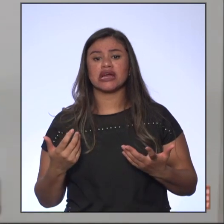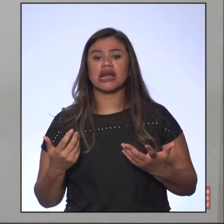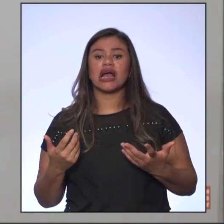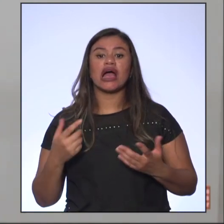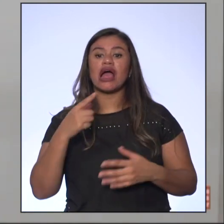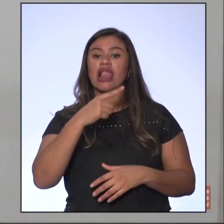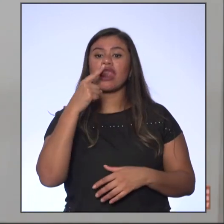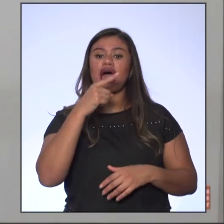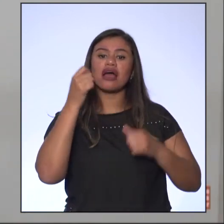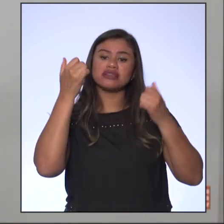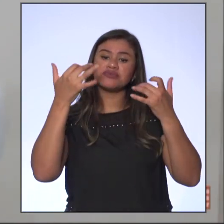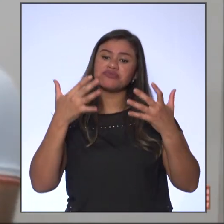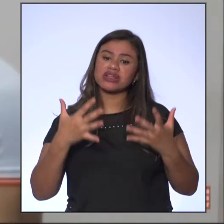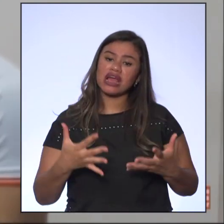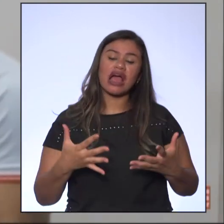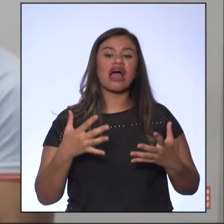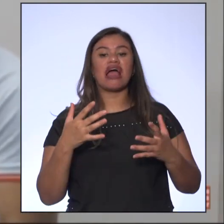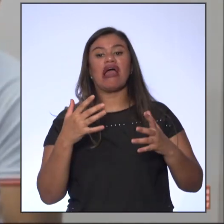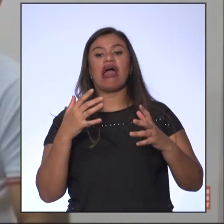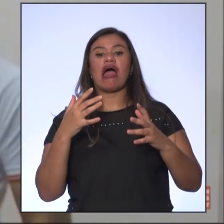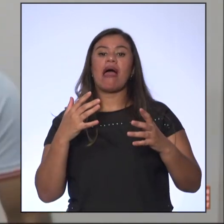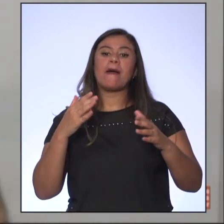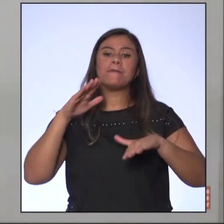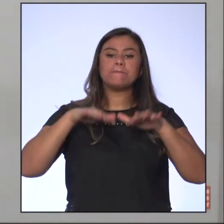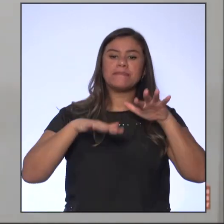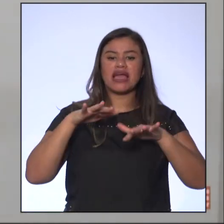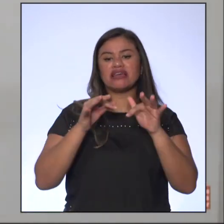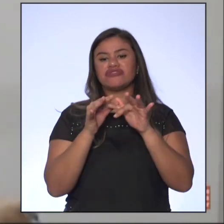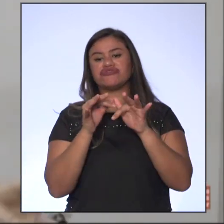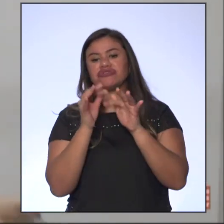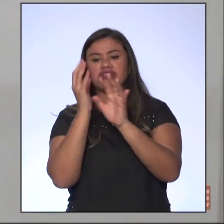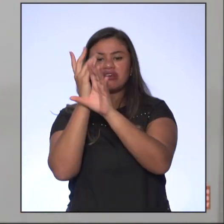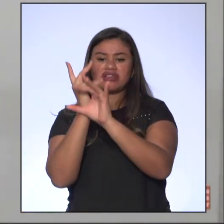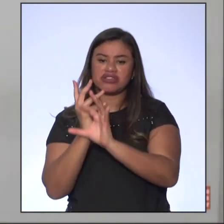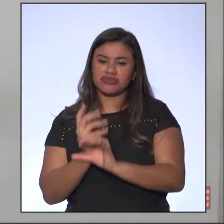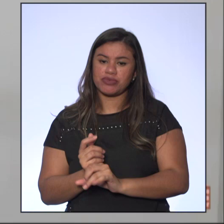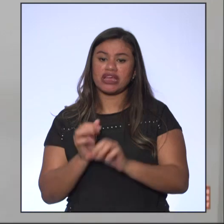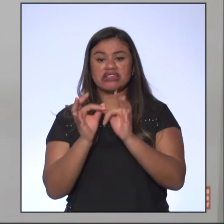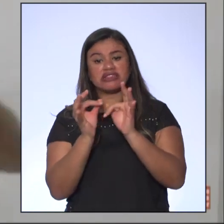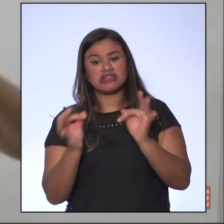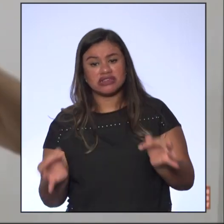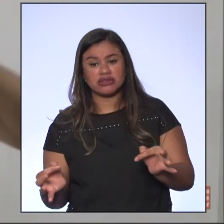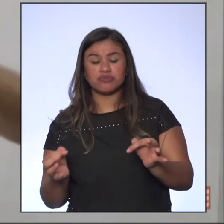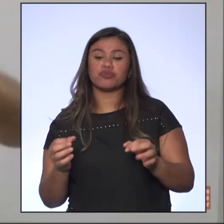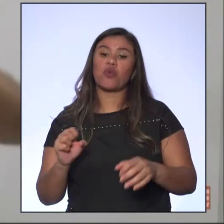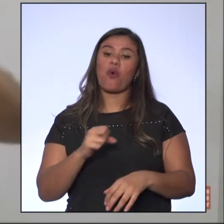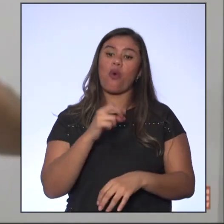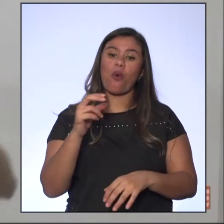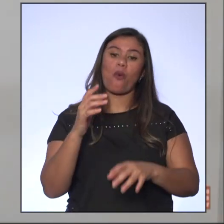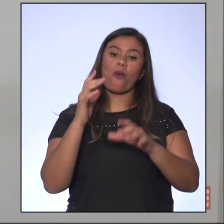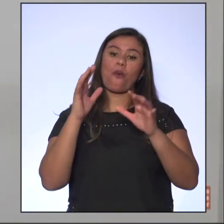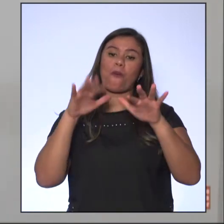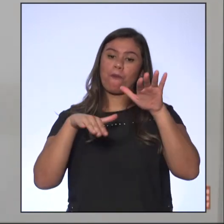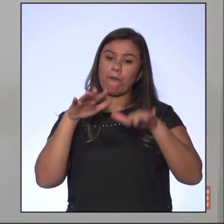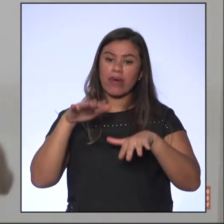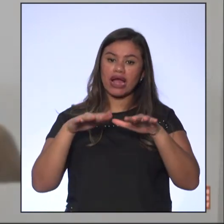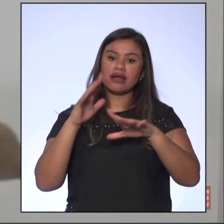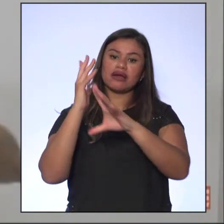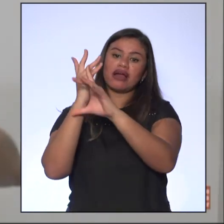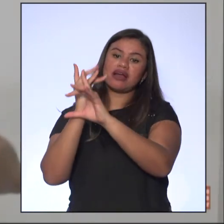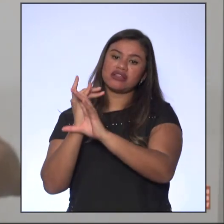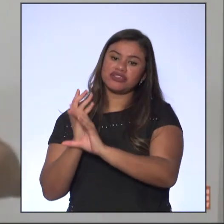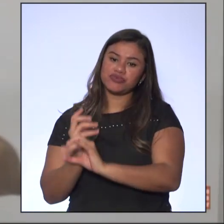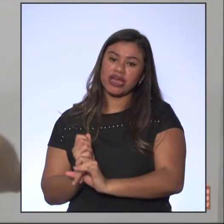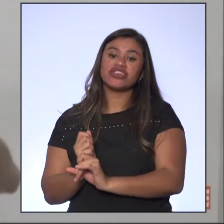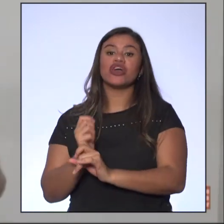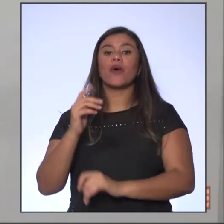média aritmética simples ou se é uma média aritmética ponderada. Você vai saber. Como é que eu vou